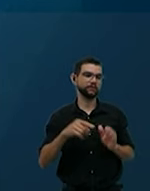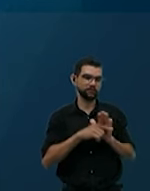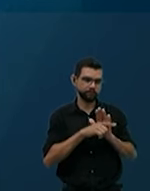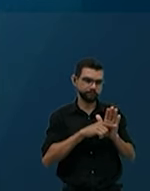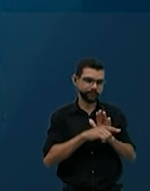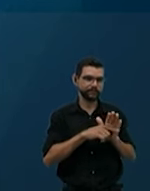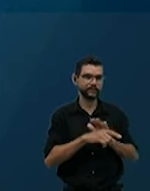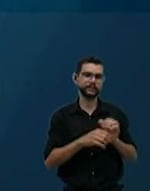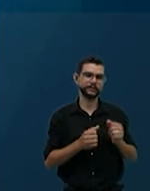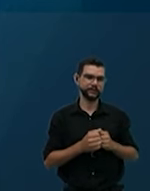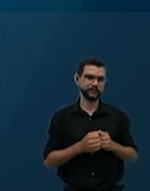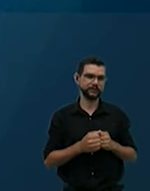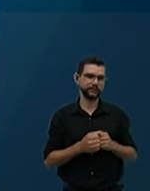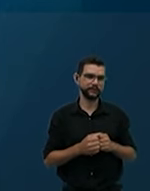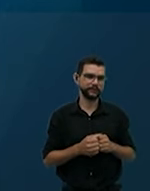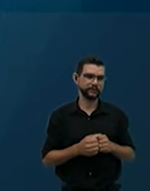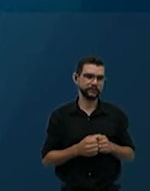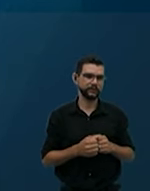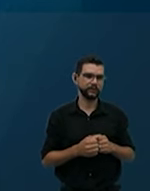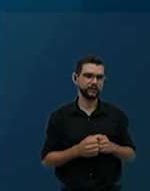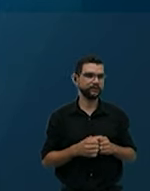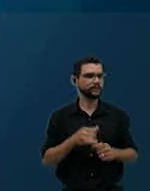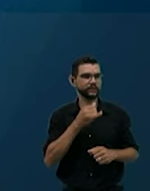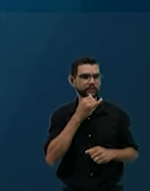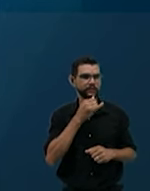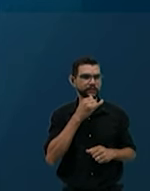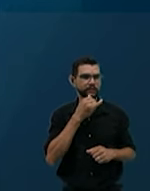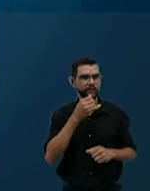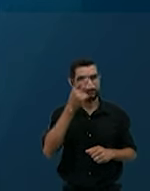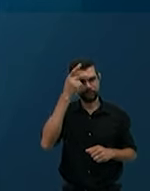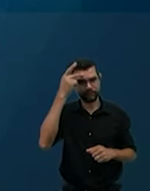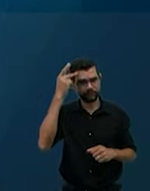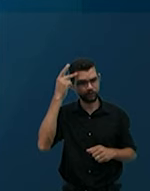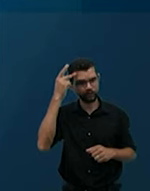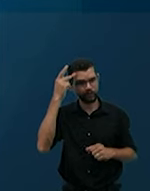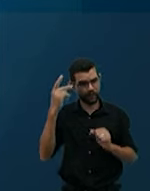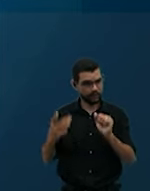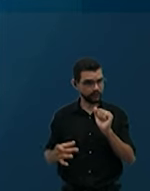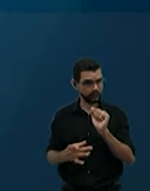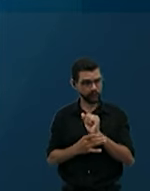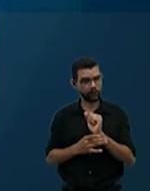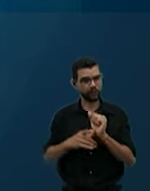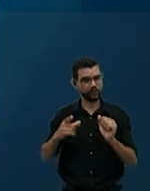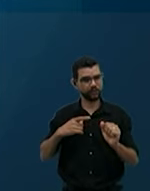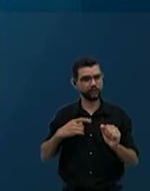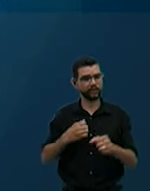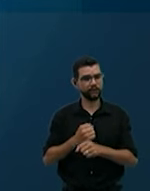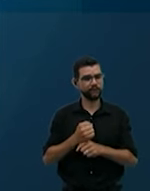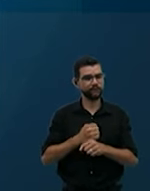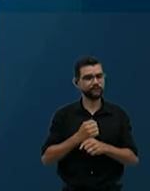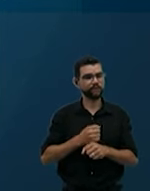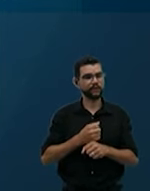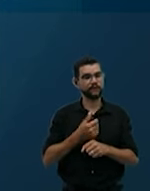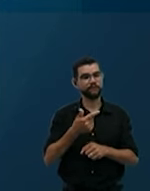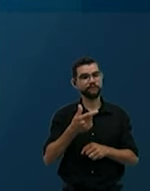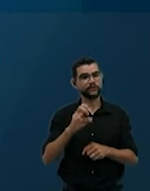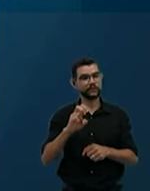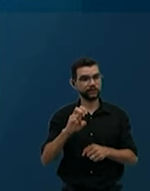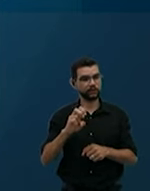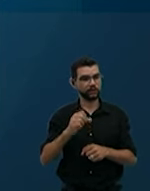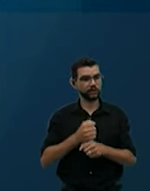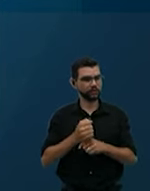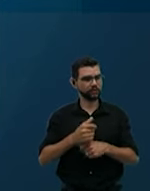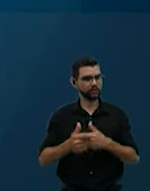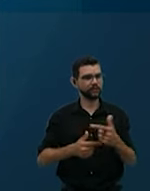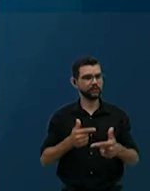Então, veja bem, um segurado que tem lá 25 anos de trabalho, nesses 25 anos, 3 anos ele ficou afastado. Esse segurado, de acordo